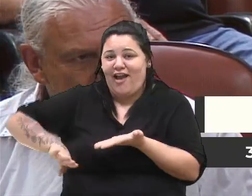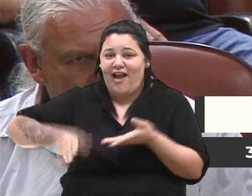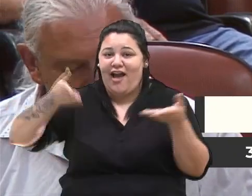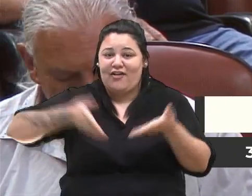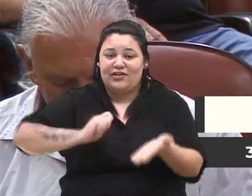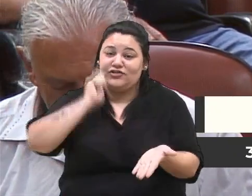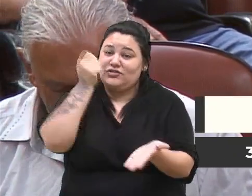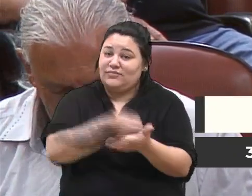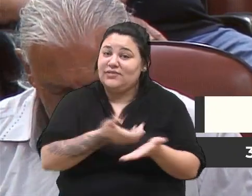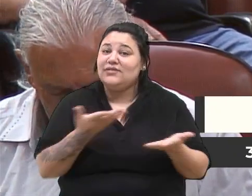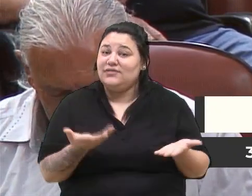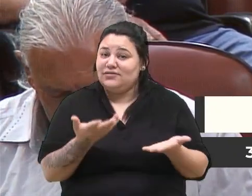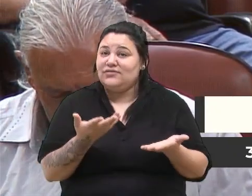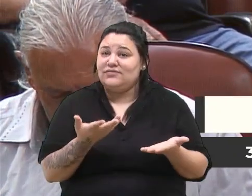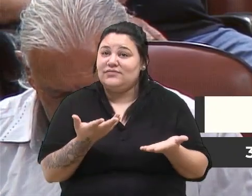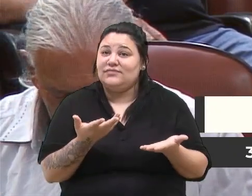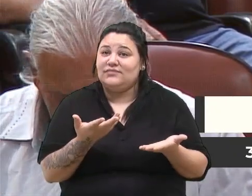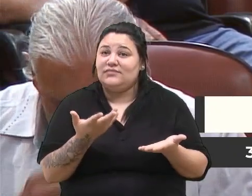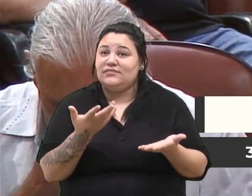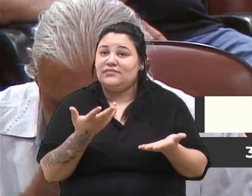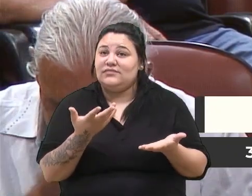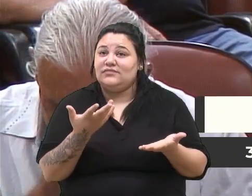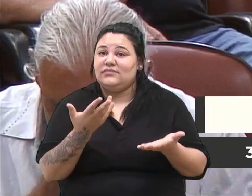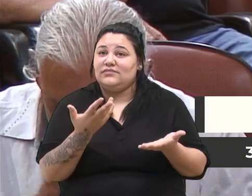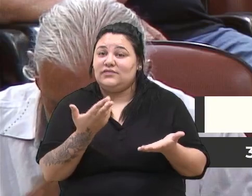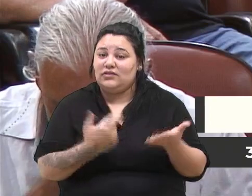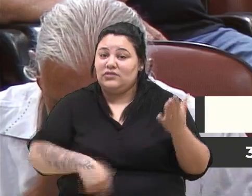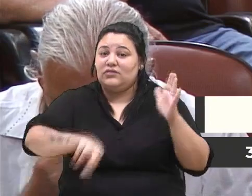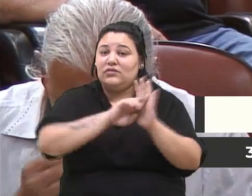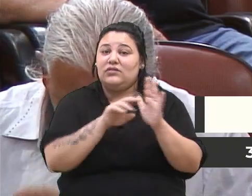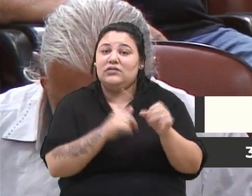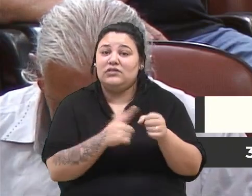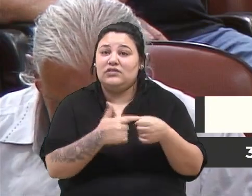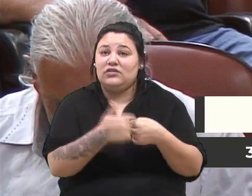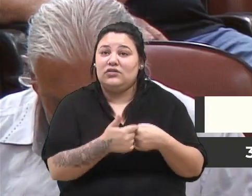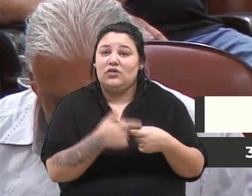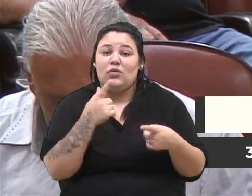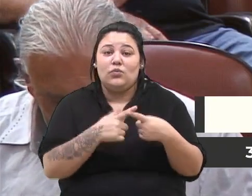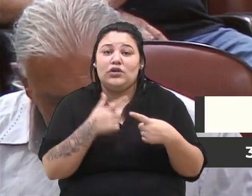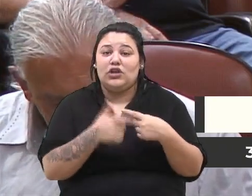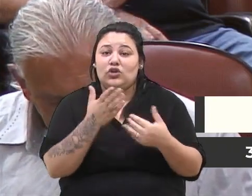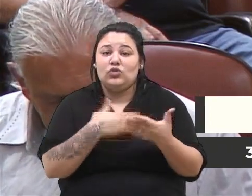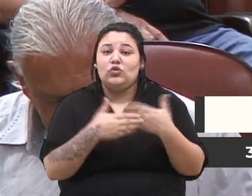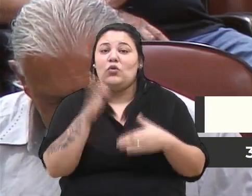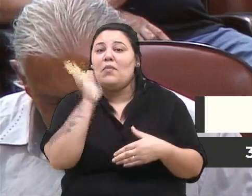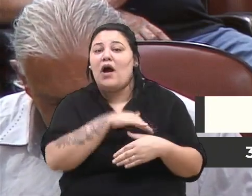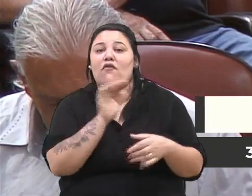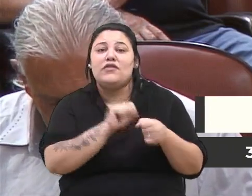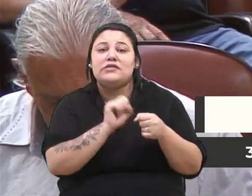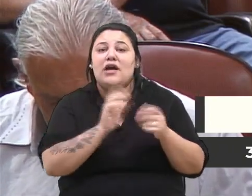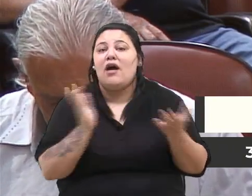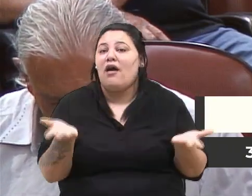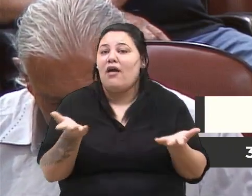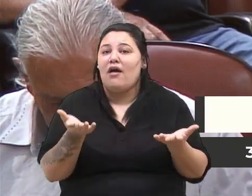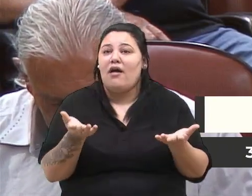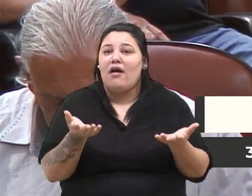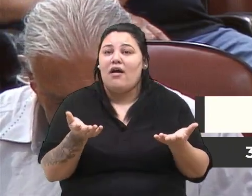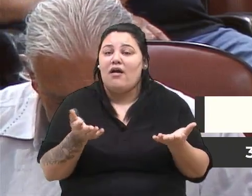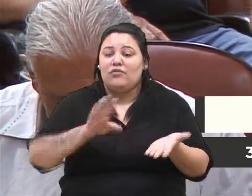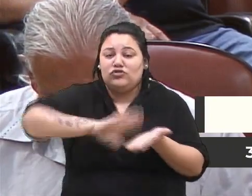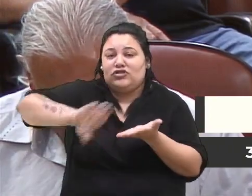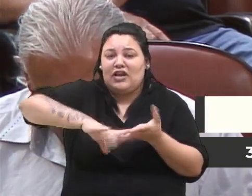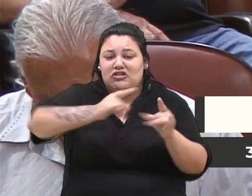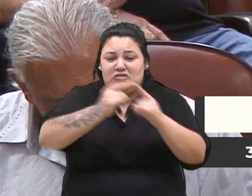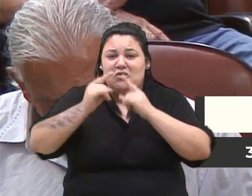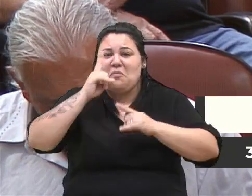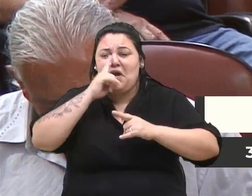preço reconstruir a nossa cidade. Por quê? Porque diziam que tudo era inconstitucional, tudo era mal feito. Vamos tirar os clubes de mães, vamos tirar o